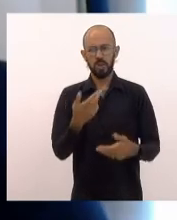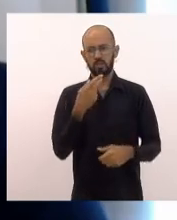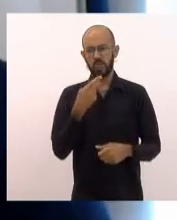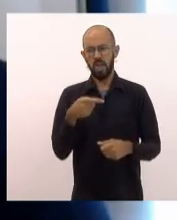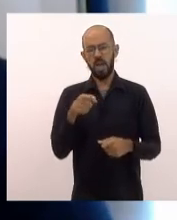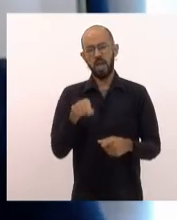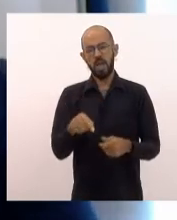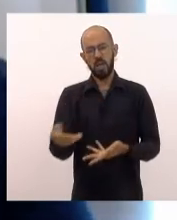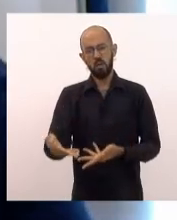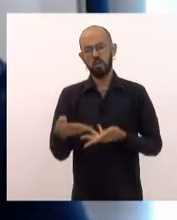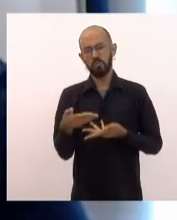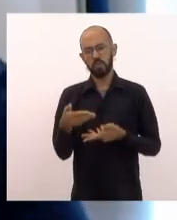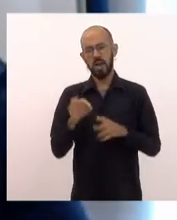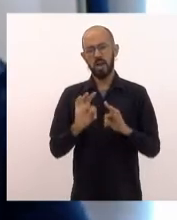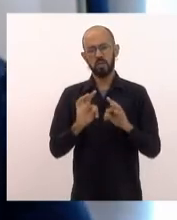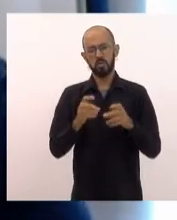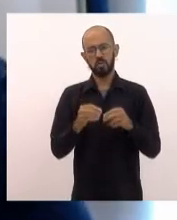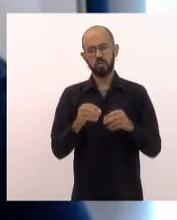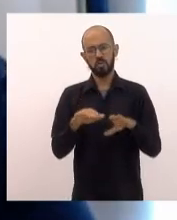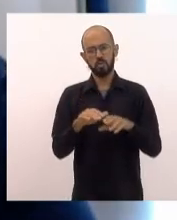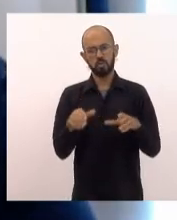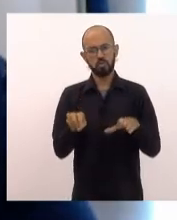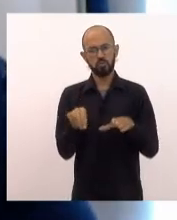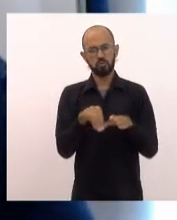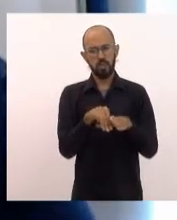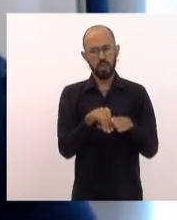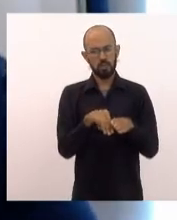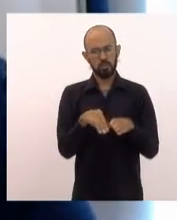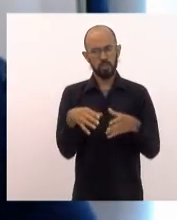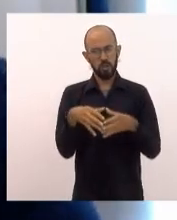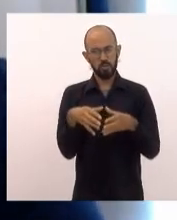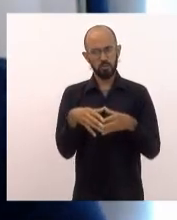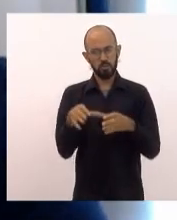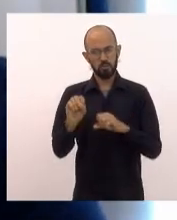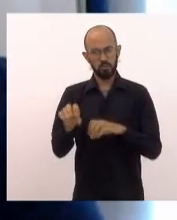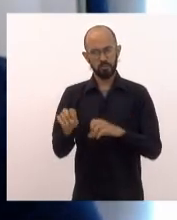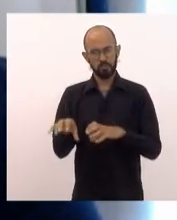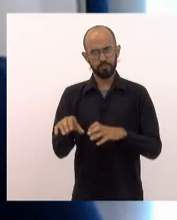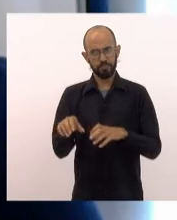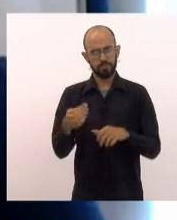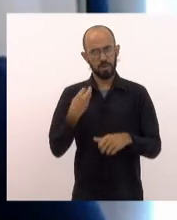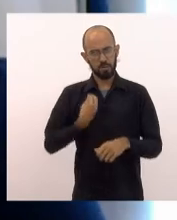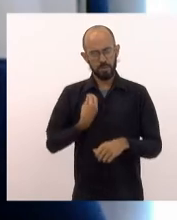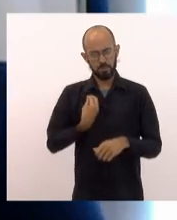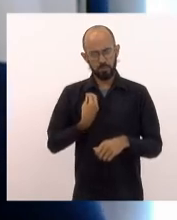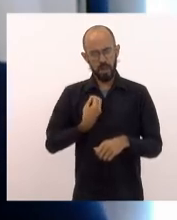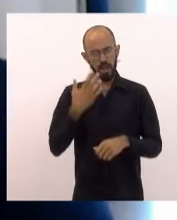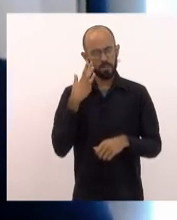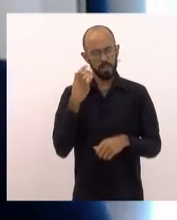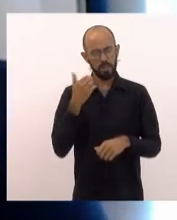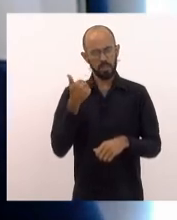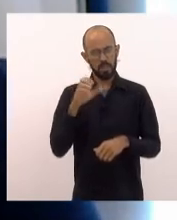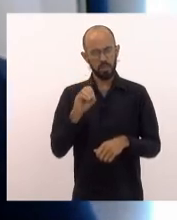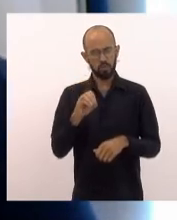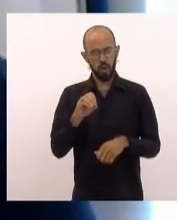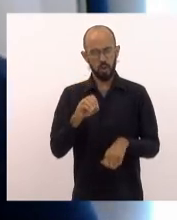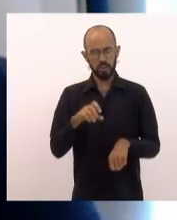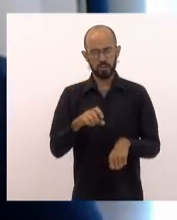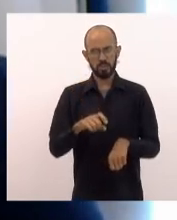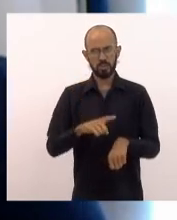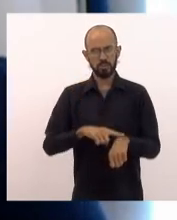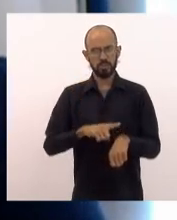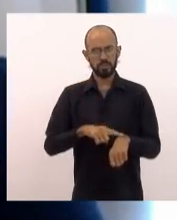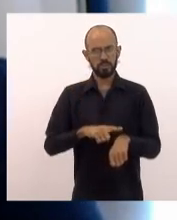convidar os membros da Comissão de Educação a participar amanhã da reunião da Comissão de Educação, às 10 horas, onde a gente vai aprovar